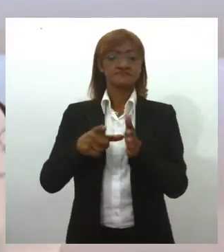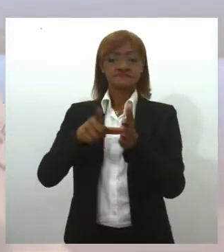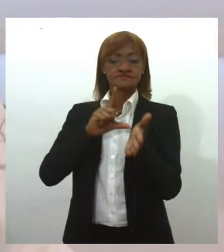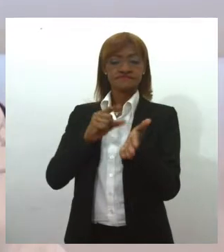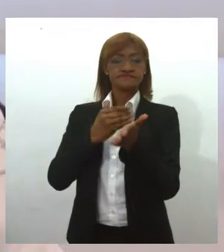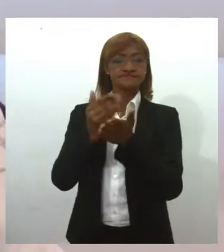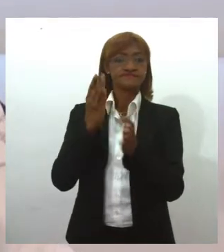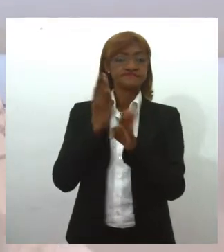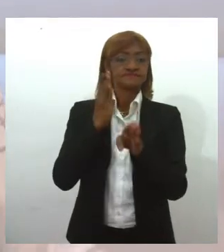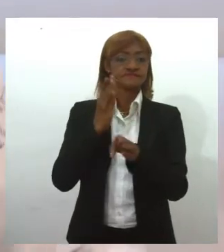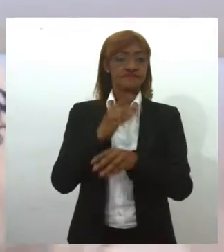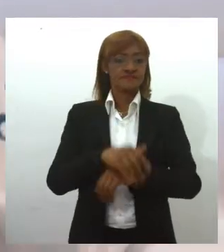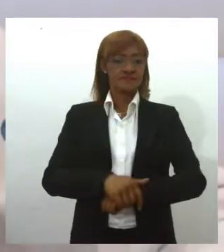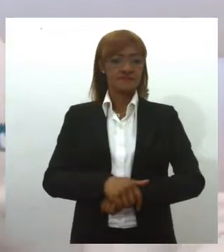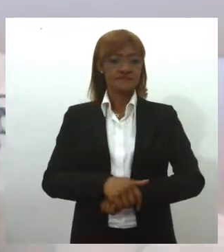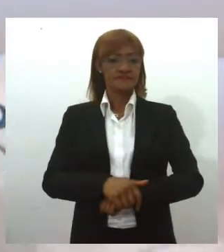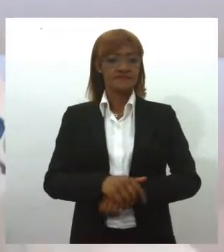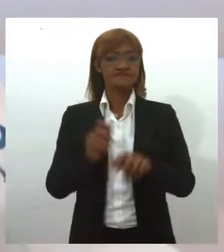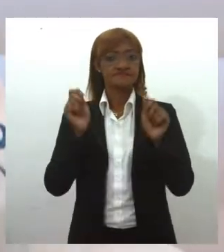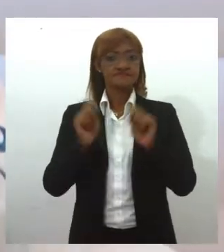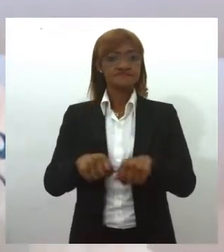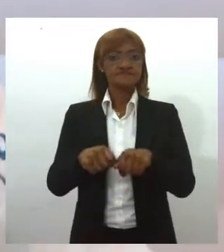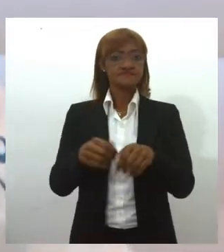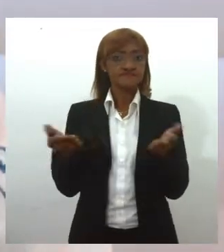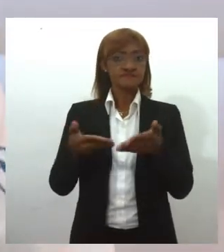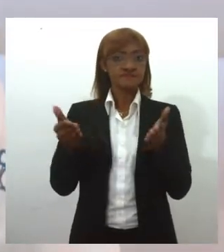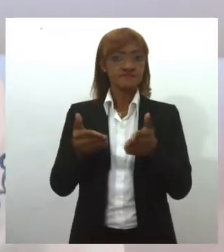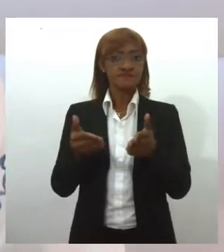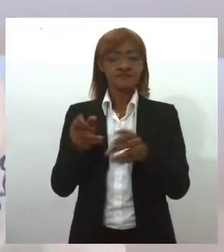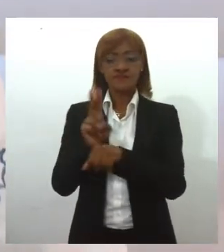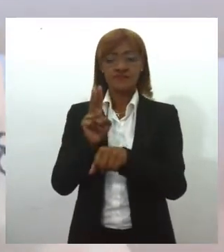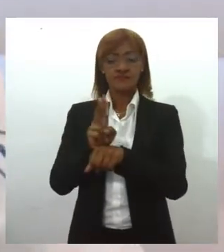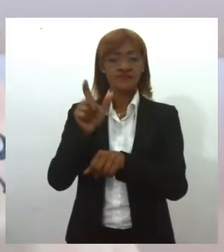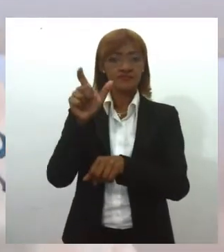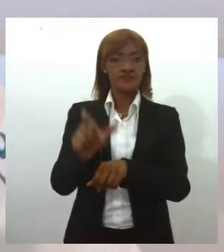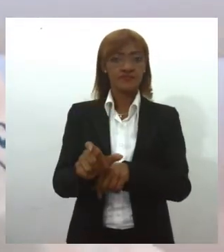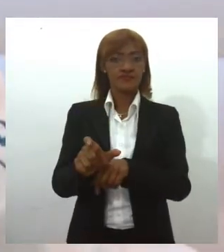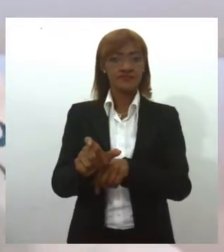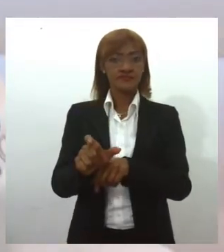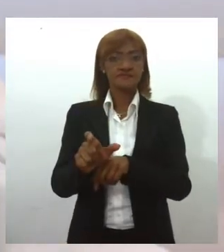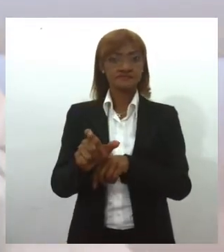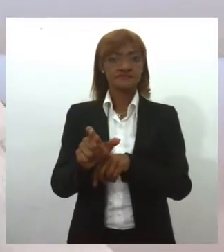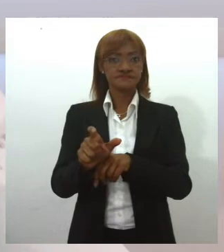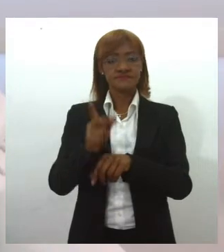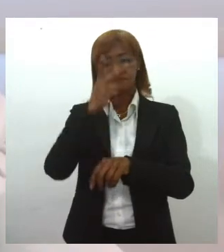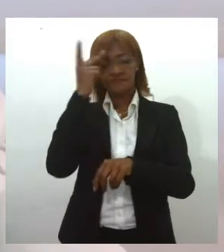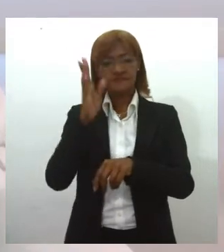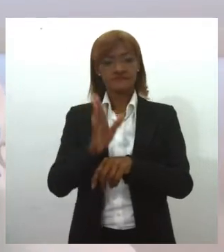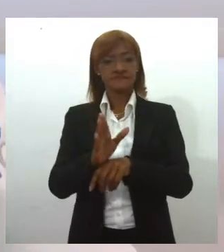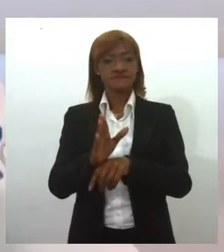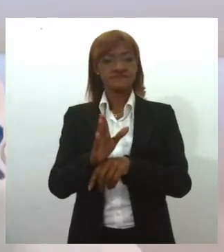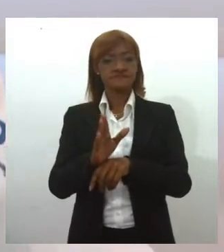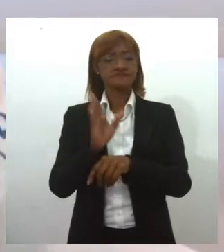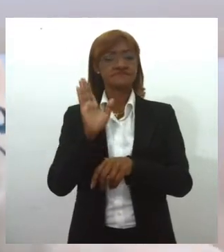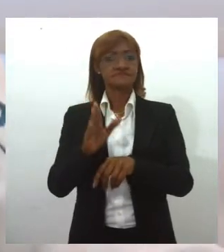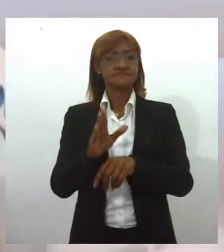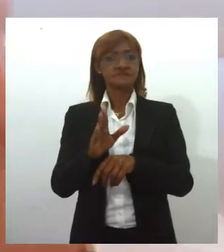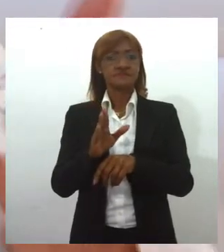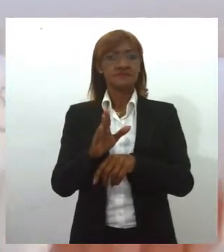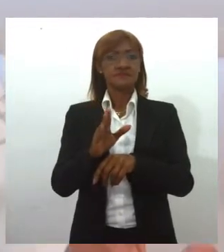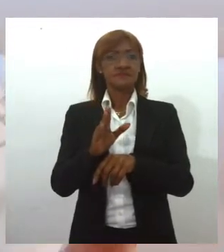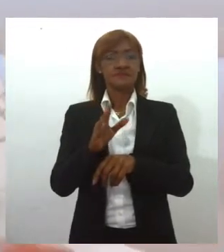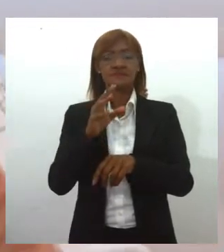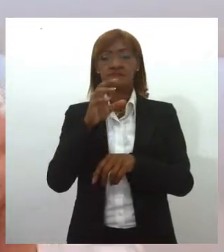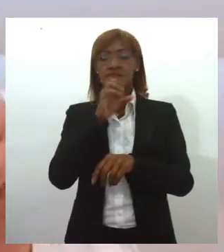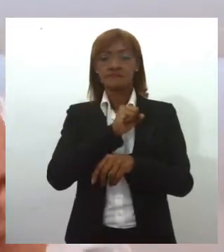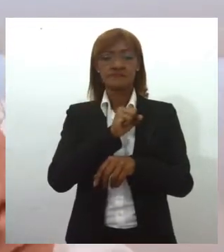o leque de opções de tratamento para esse paciente é muito grande. E como eu falei, a doença cresce em geral lentamente. Ou seja,